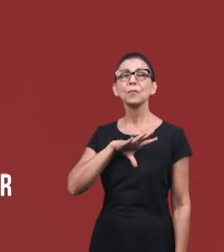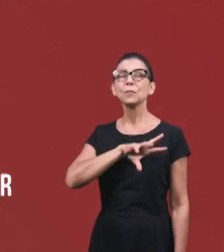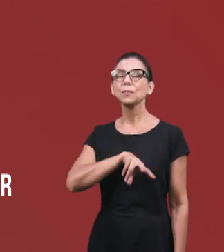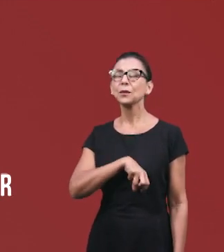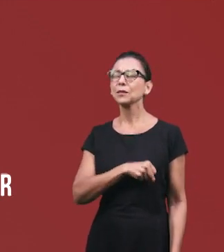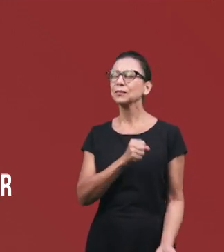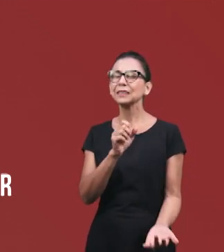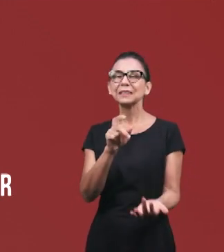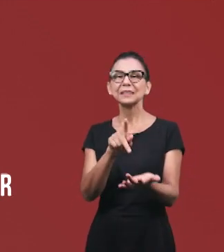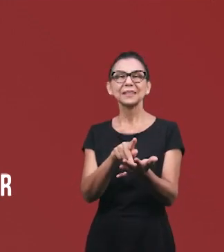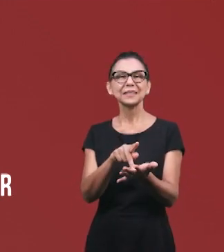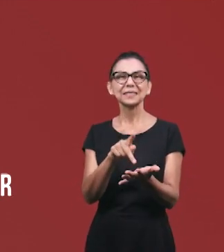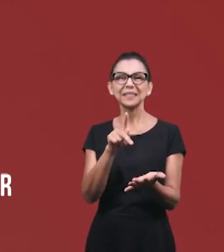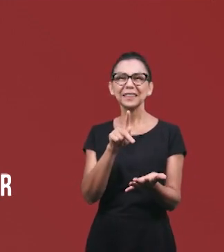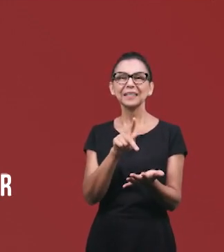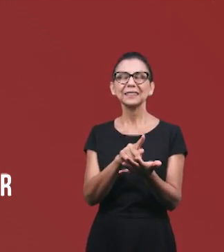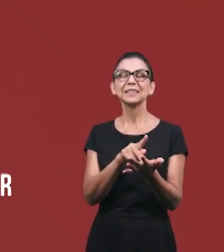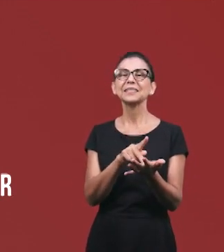o amor